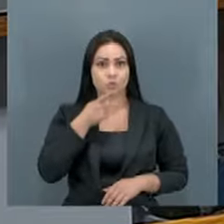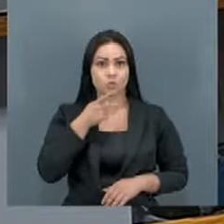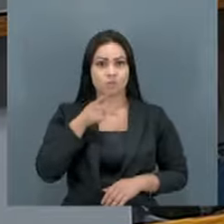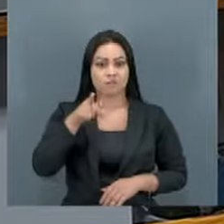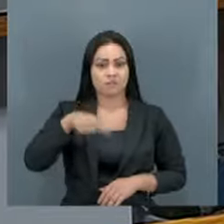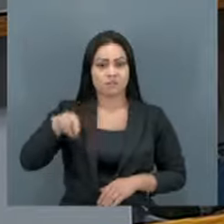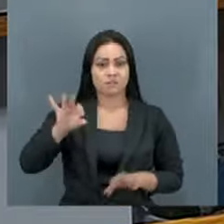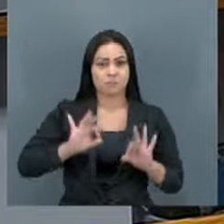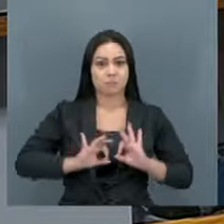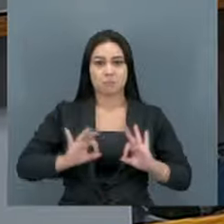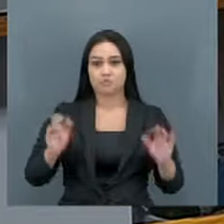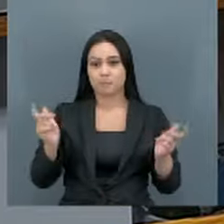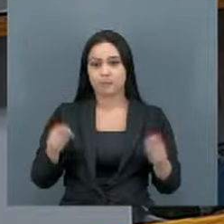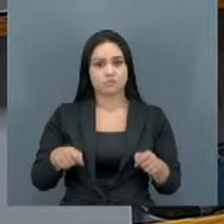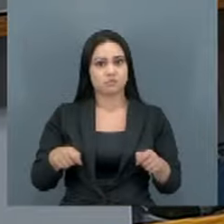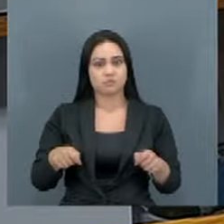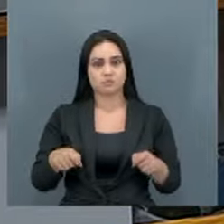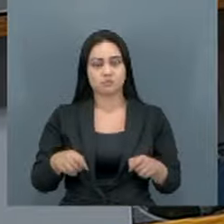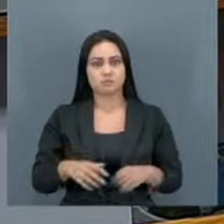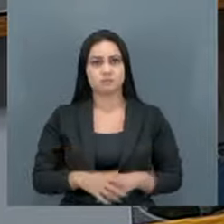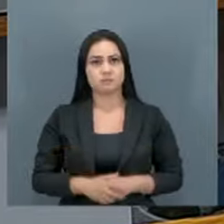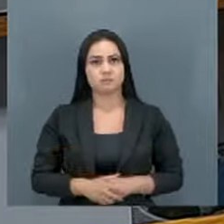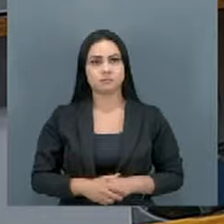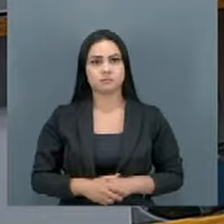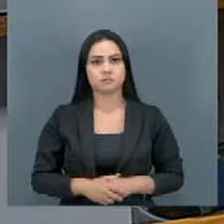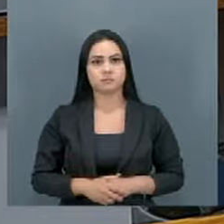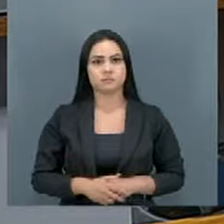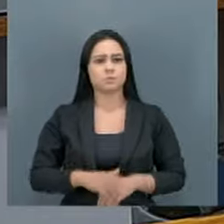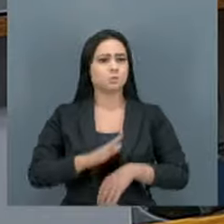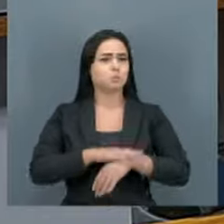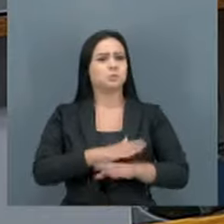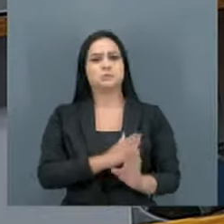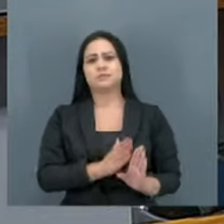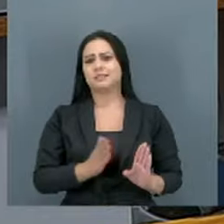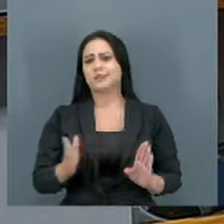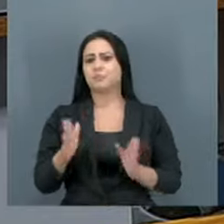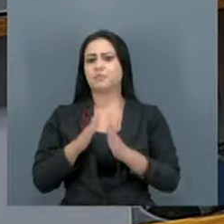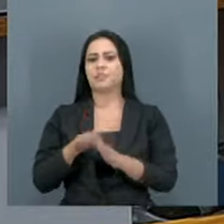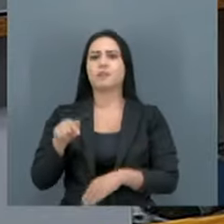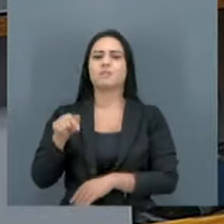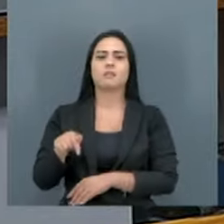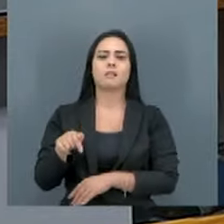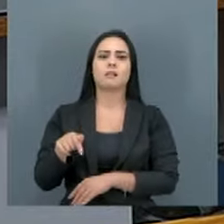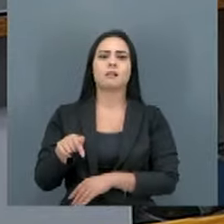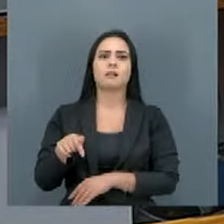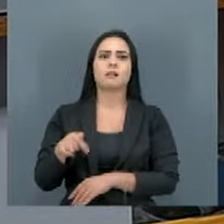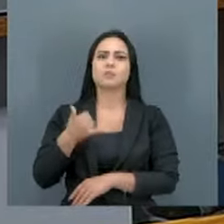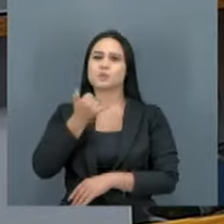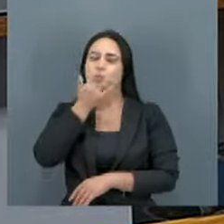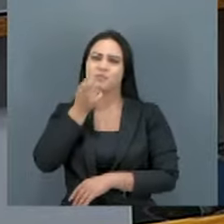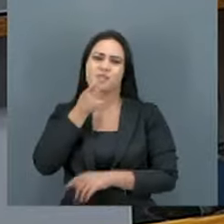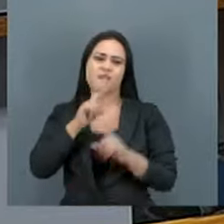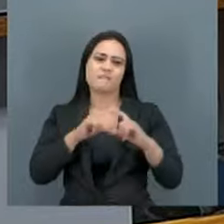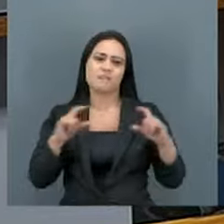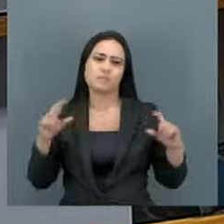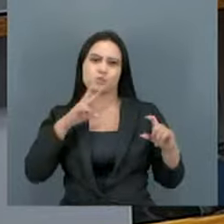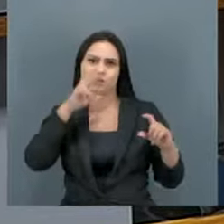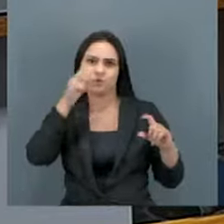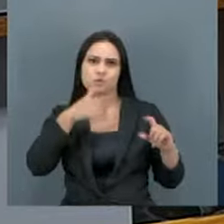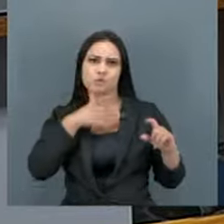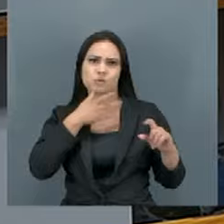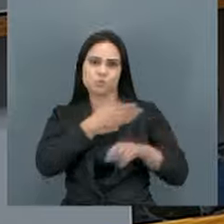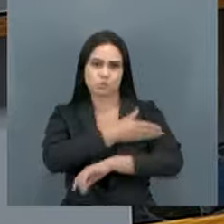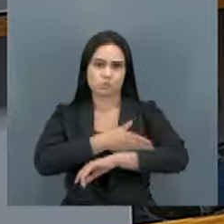são extremamente capazes. E por muito tempo ficaram ali como, desculpa falar, é uma frase muito forte que eu costumo